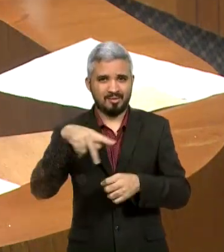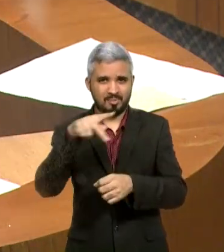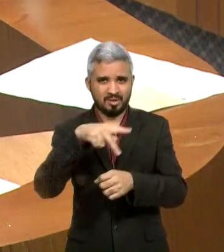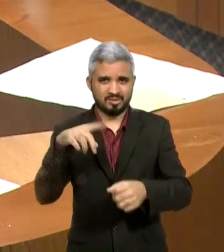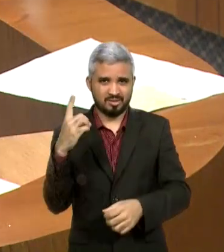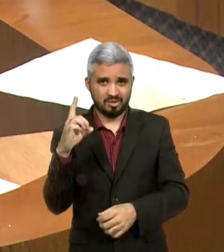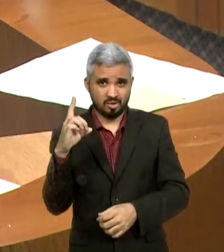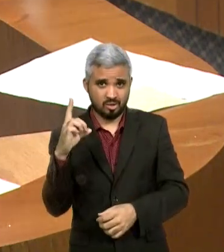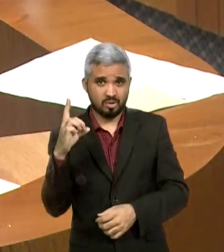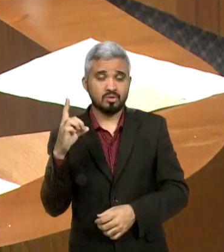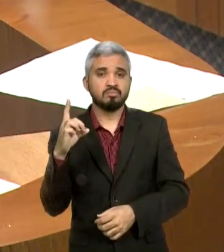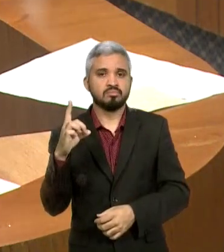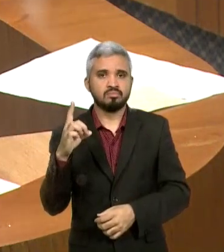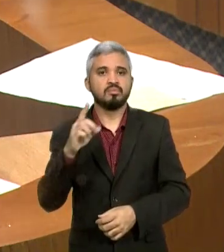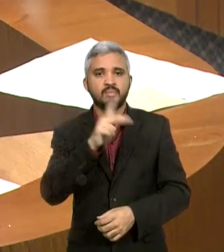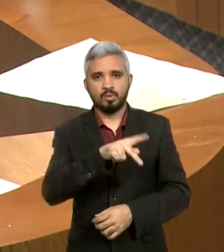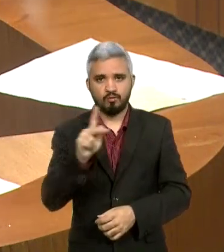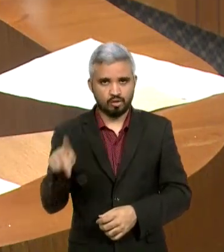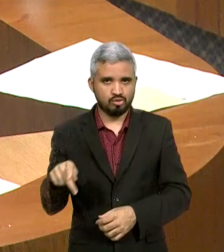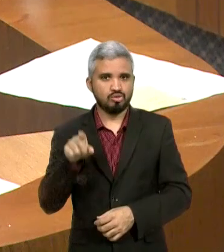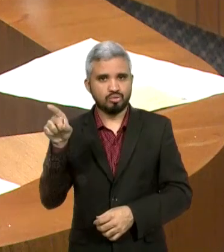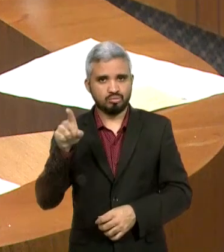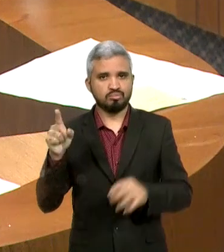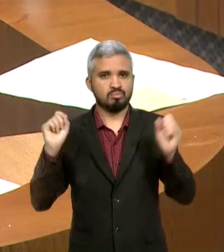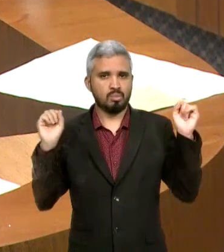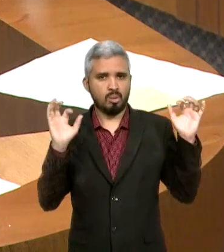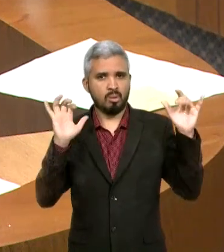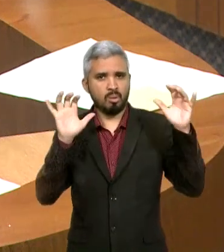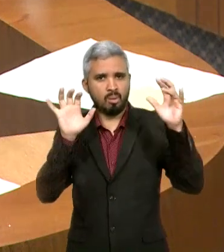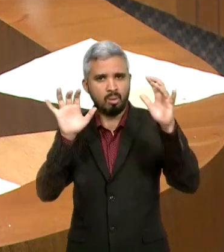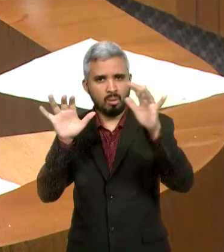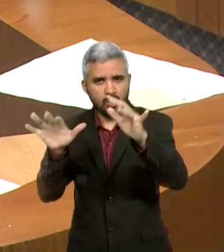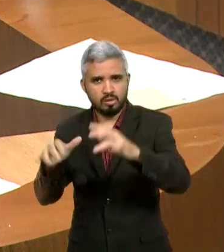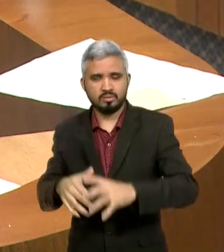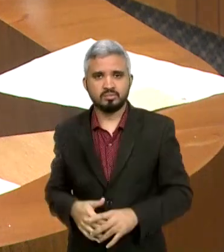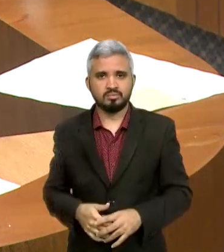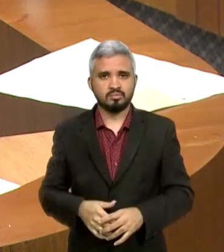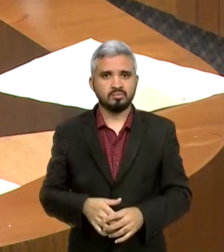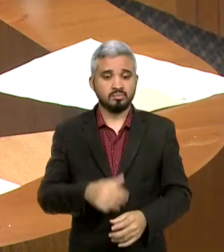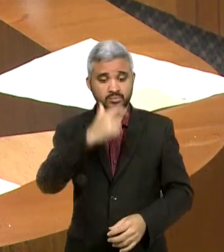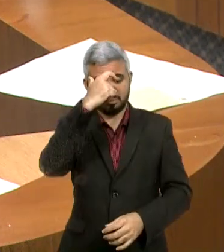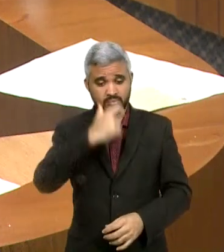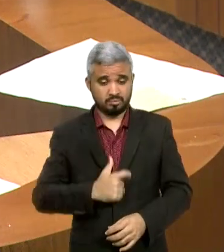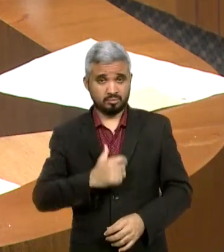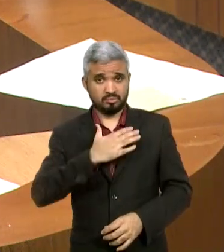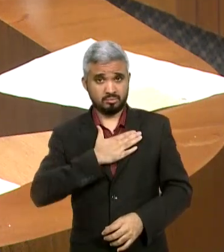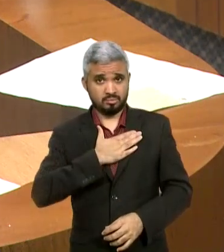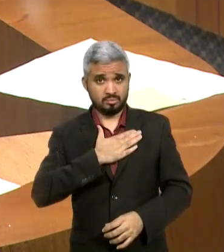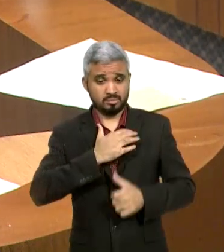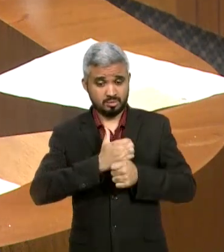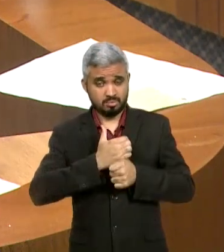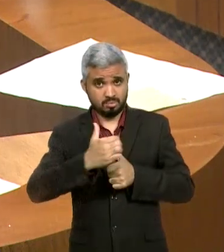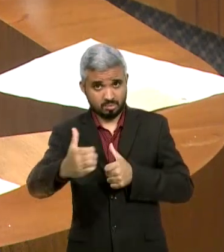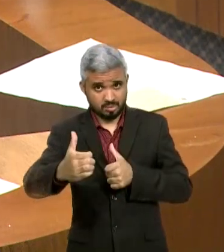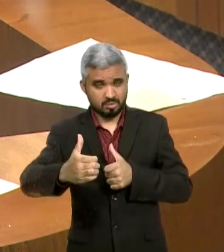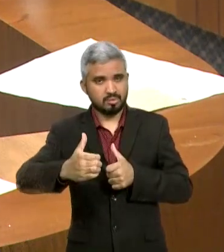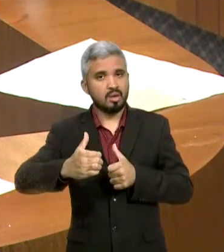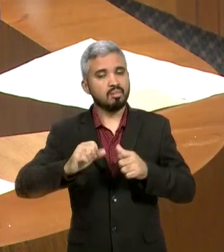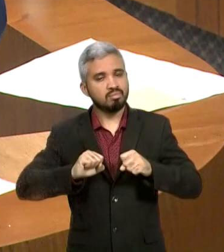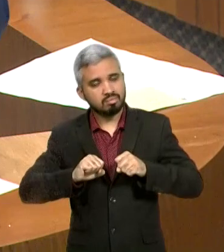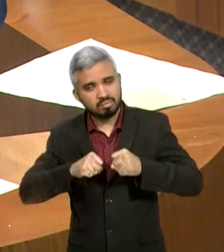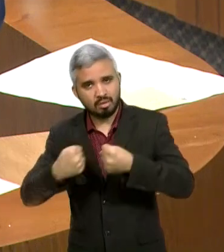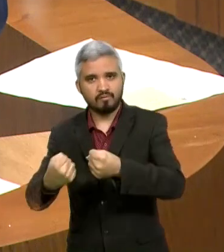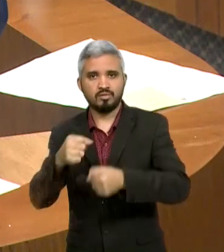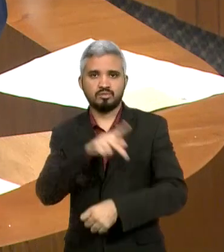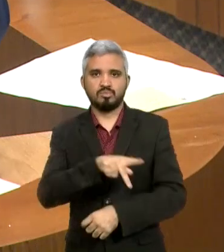minha luta permanente aqui nesta casa, como deputado, em defesa dos professores do Maranhão. Percorremos